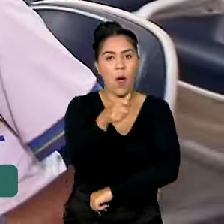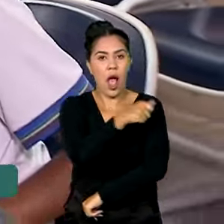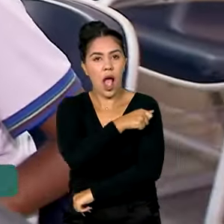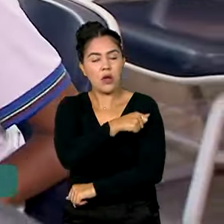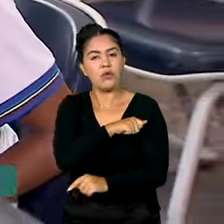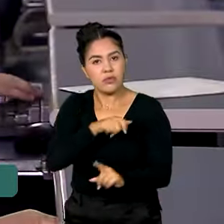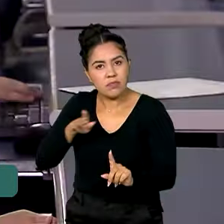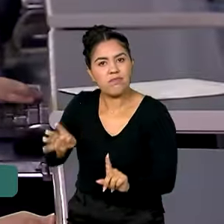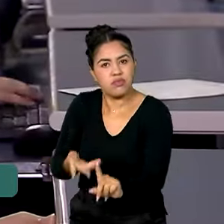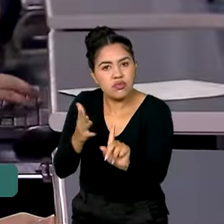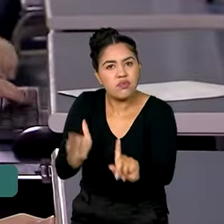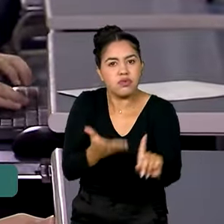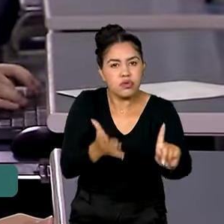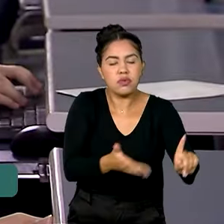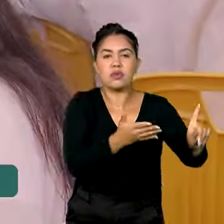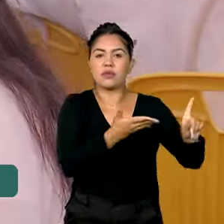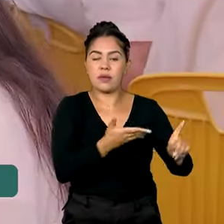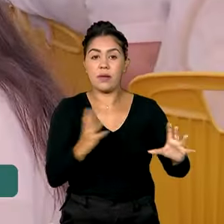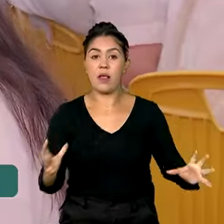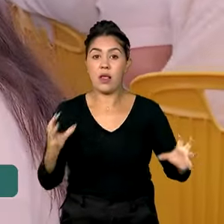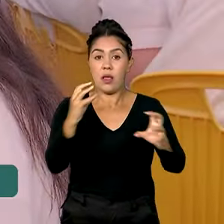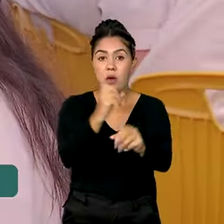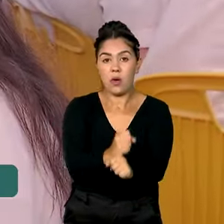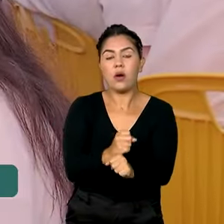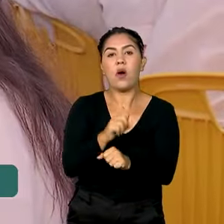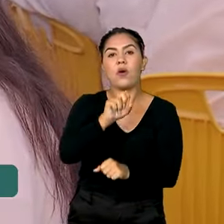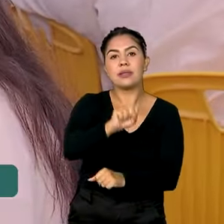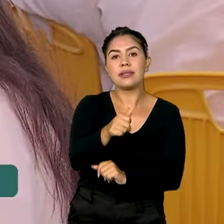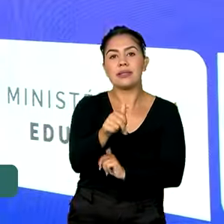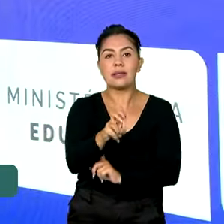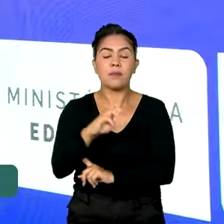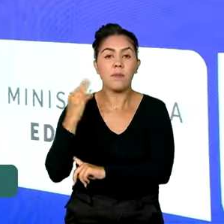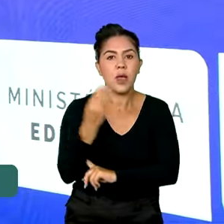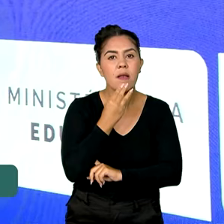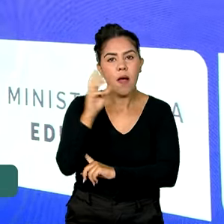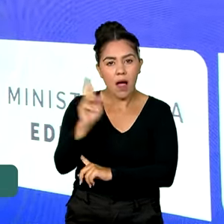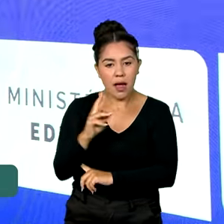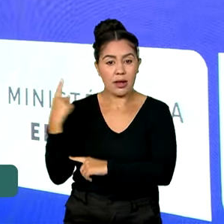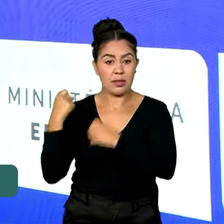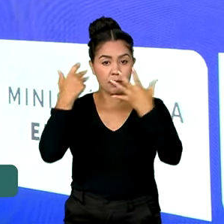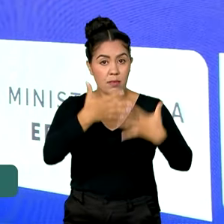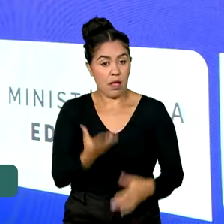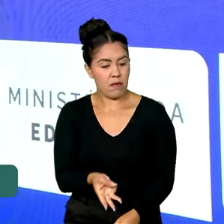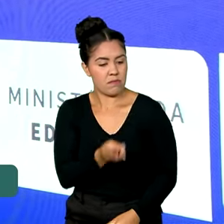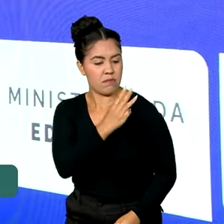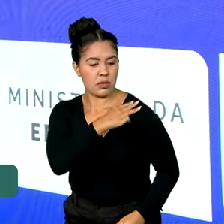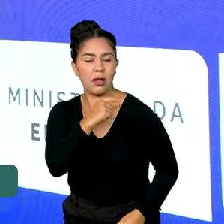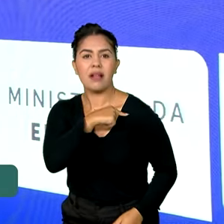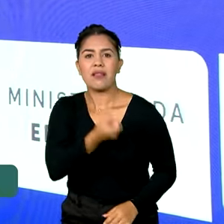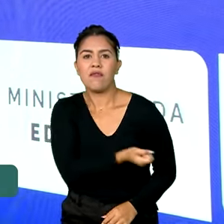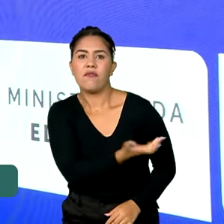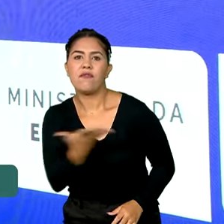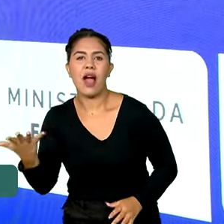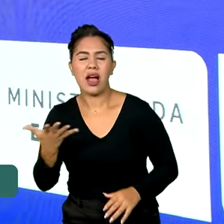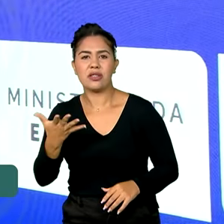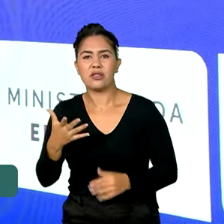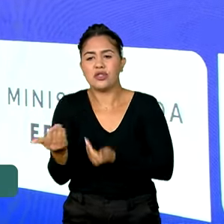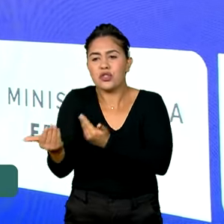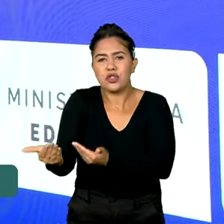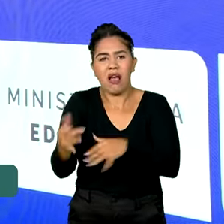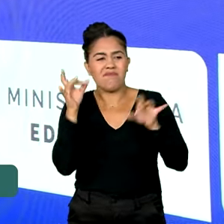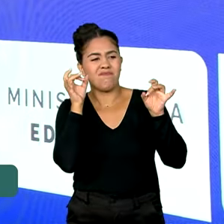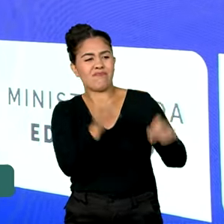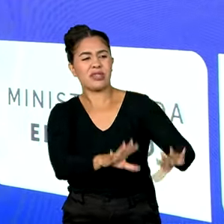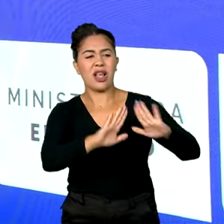de 815 milhões de reais até o fim deste ano. É no ensino médio que muitos jovens abandonam a